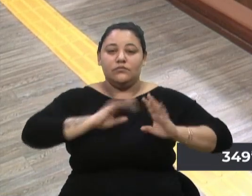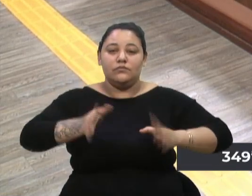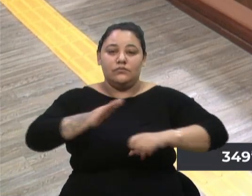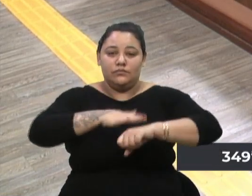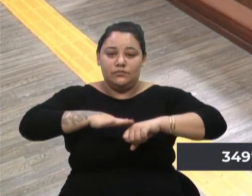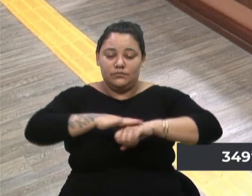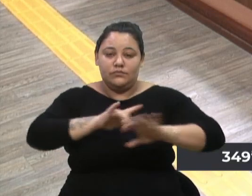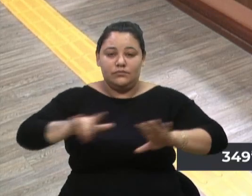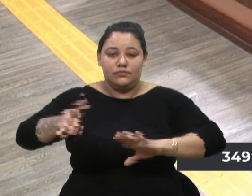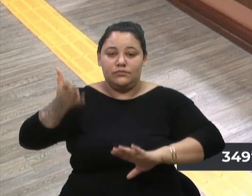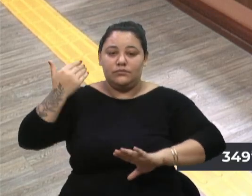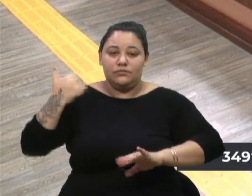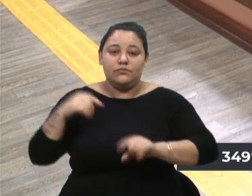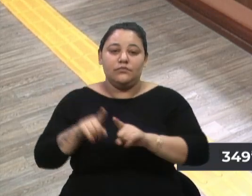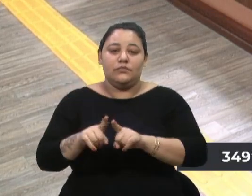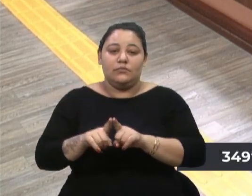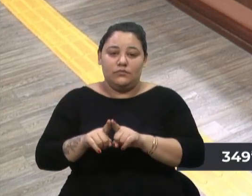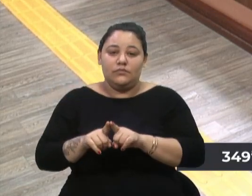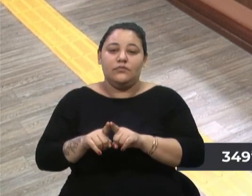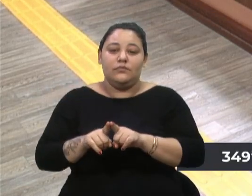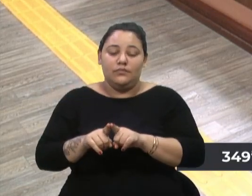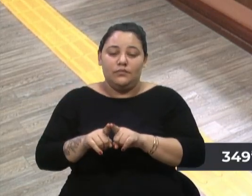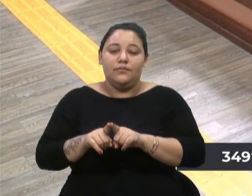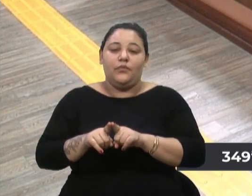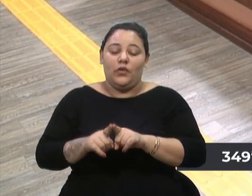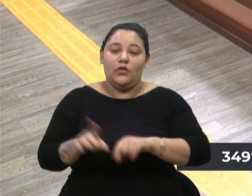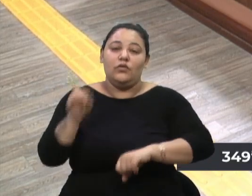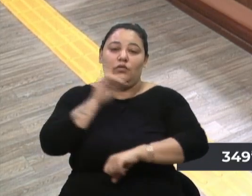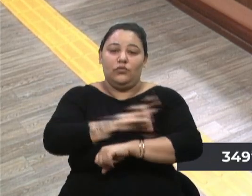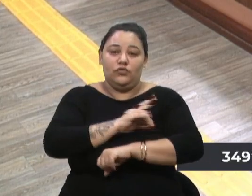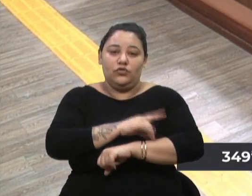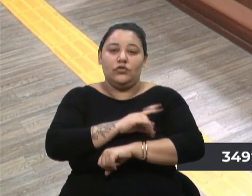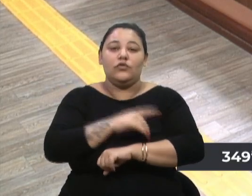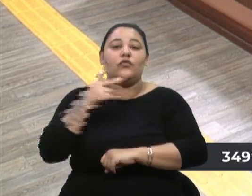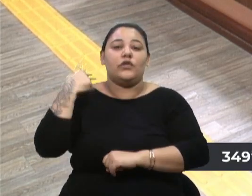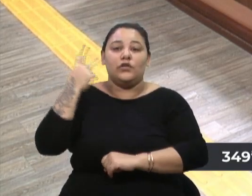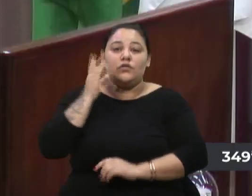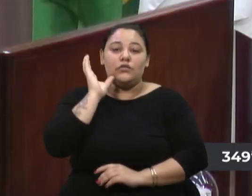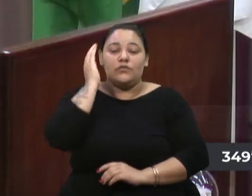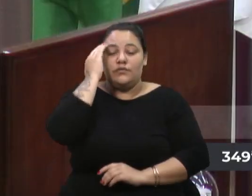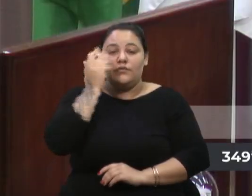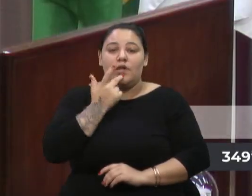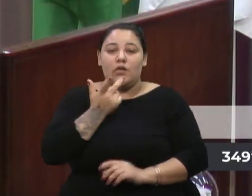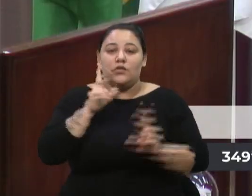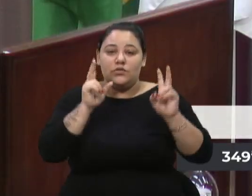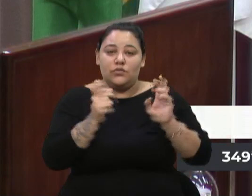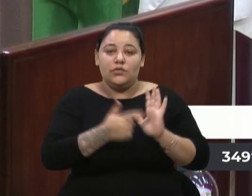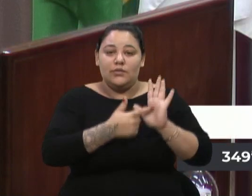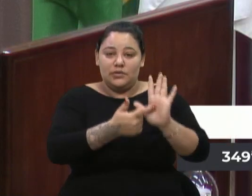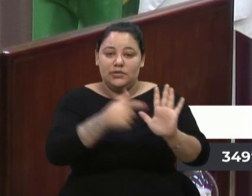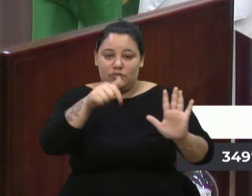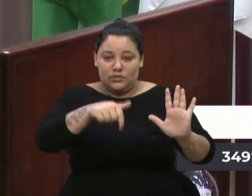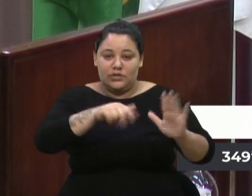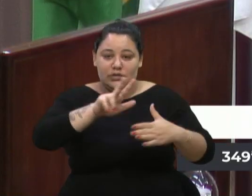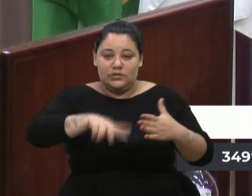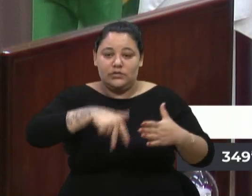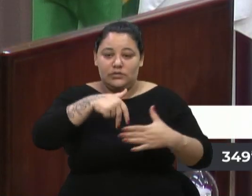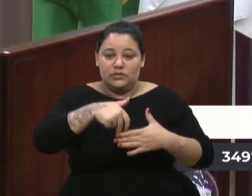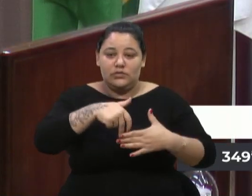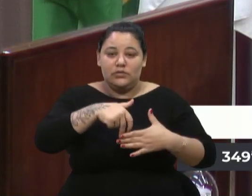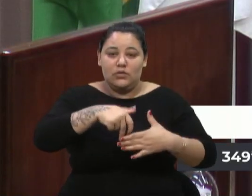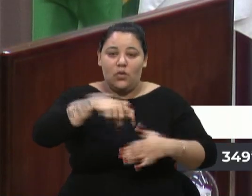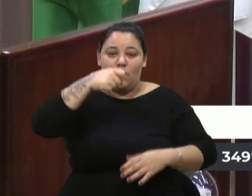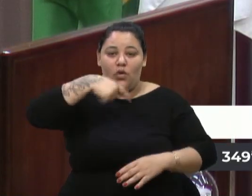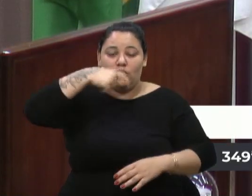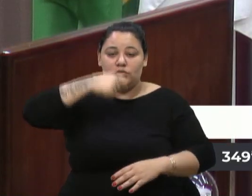passada e no dia em que o vereador Felipe falou sobre esse tema e apresentou aqui para a gente o Gotas de Vida e